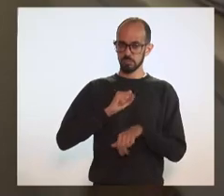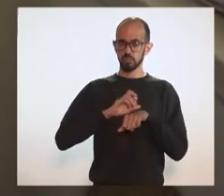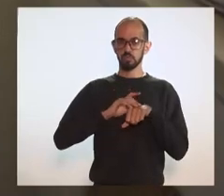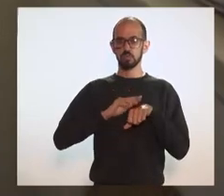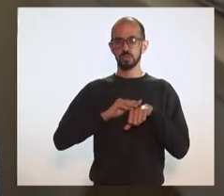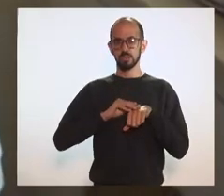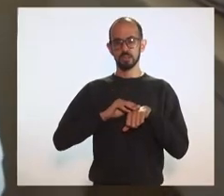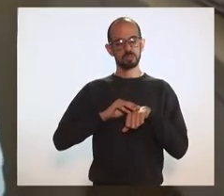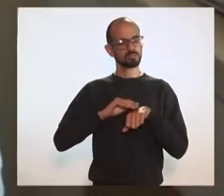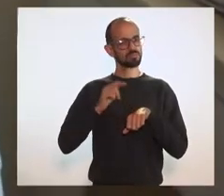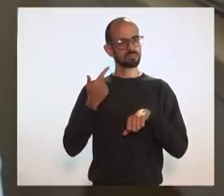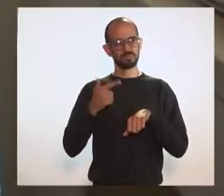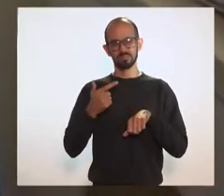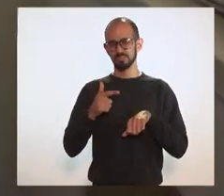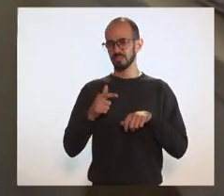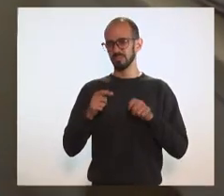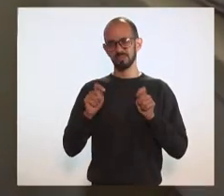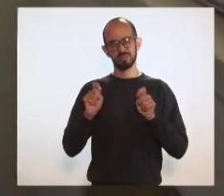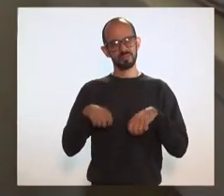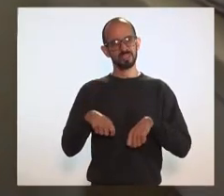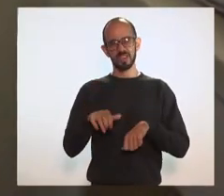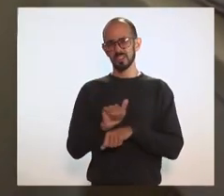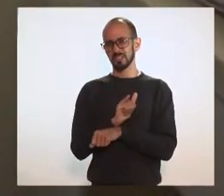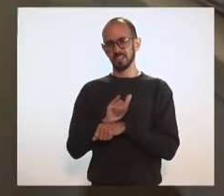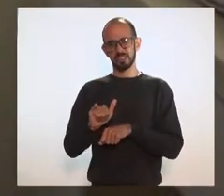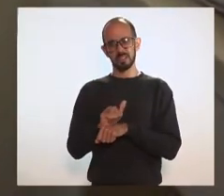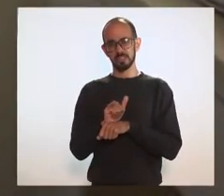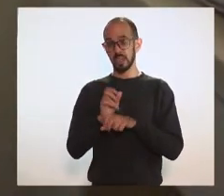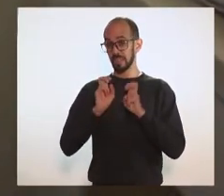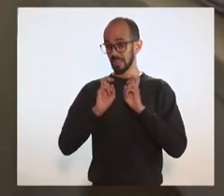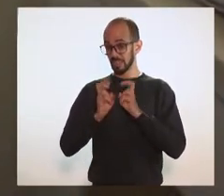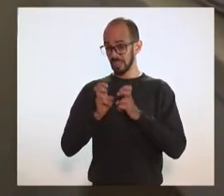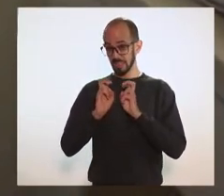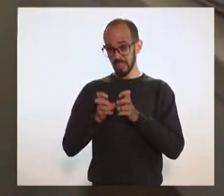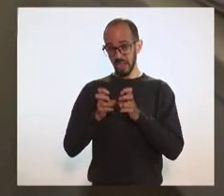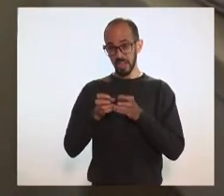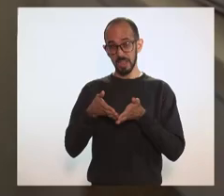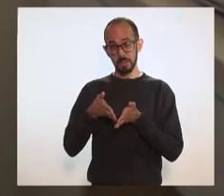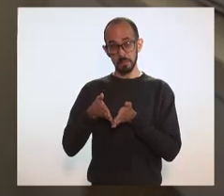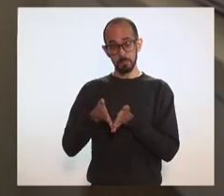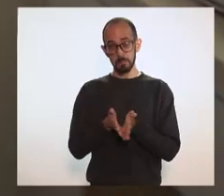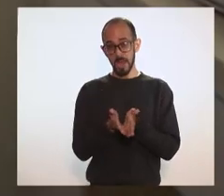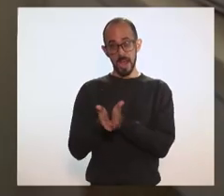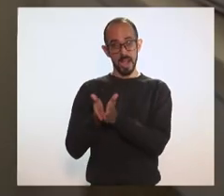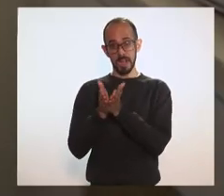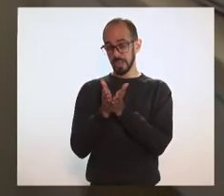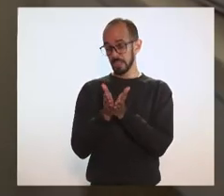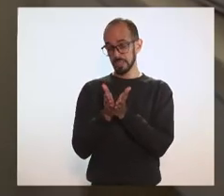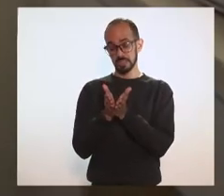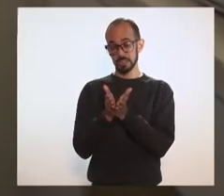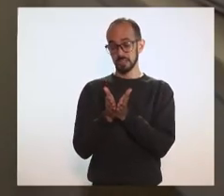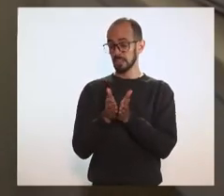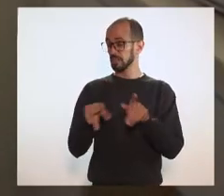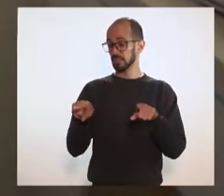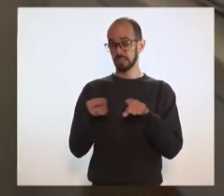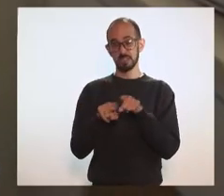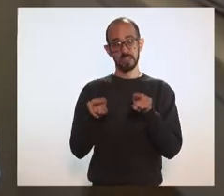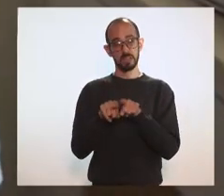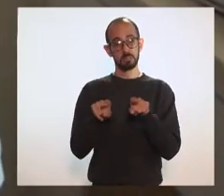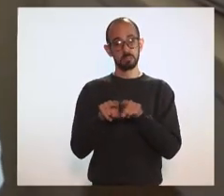superlotado. Se vai para as barcas, pela escassez de barcas, também